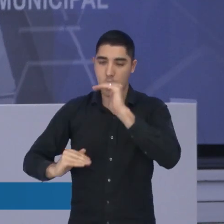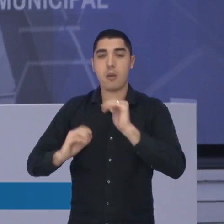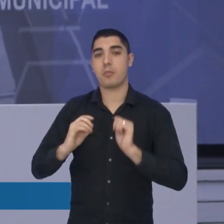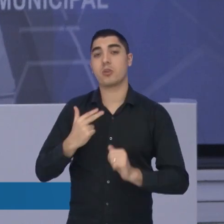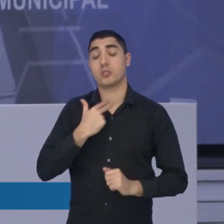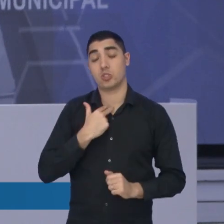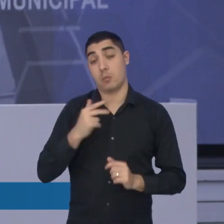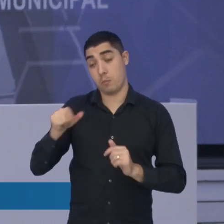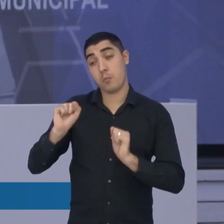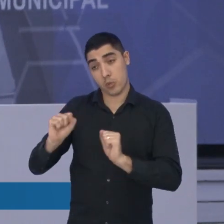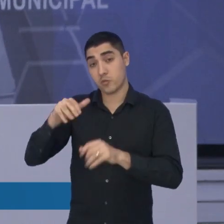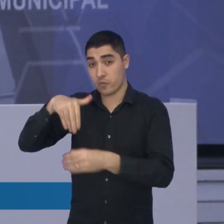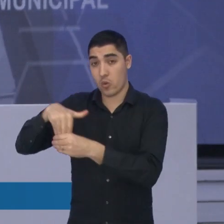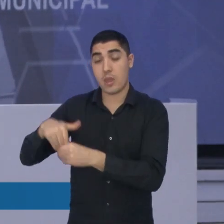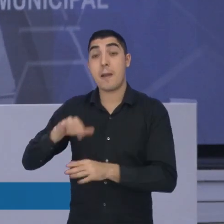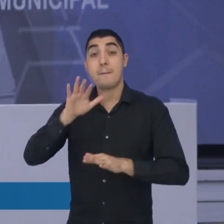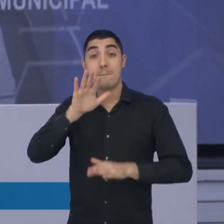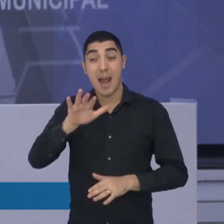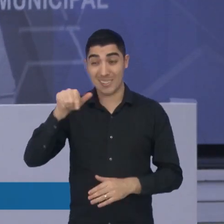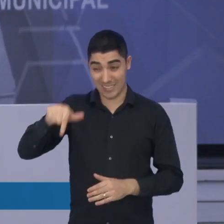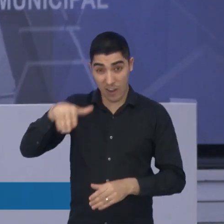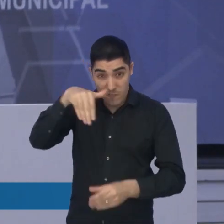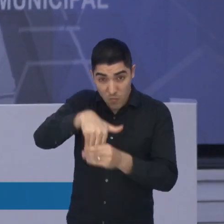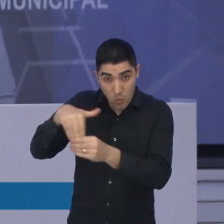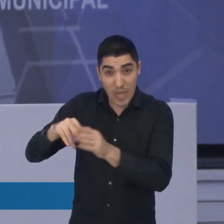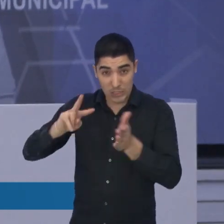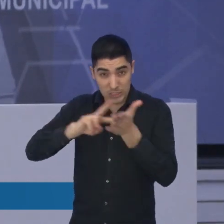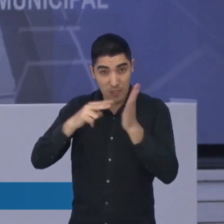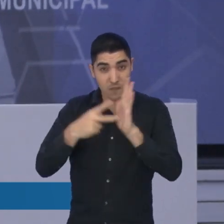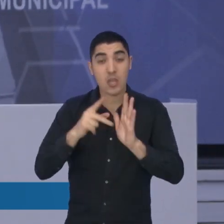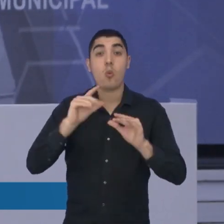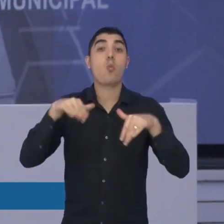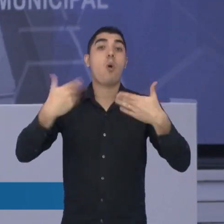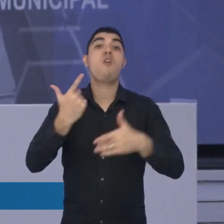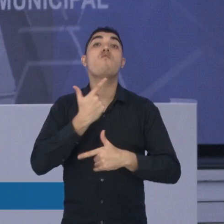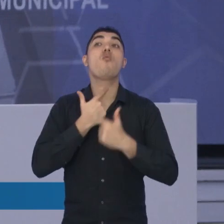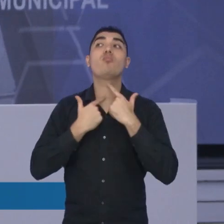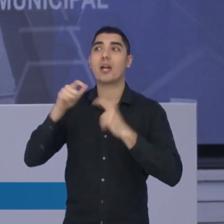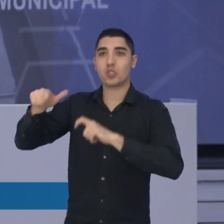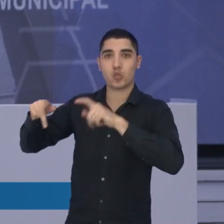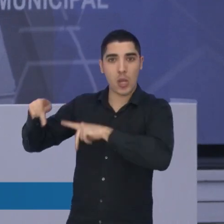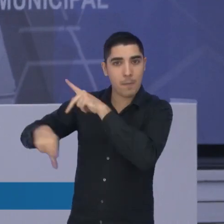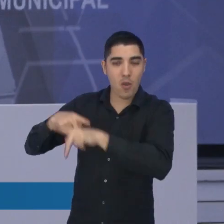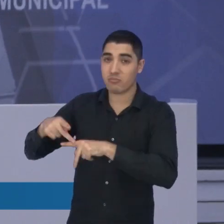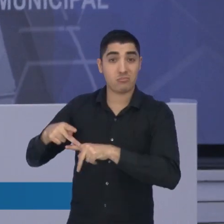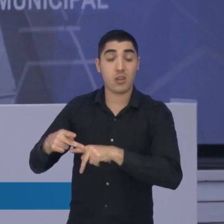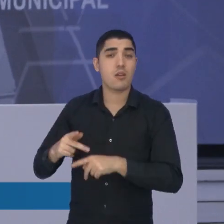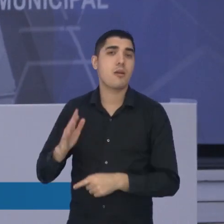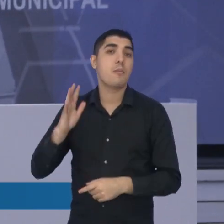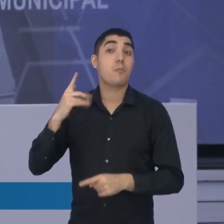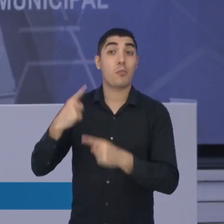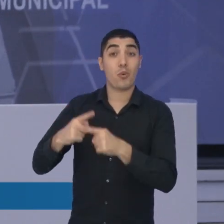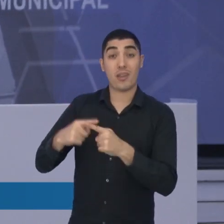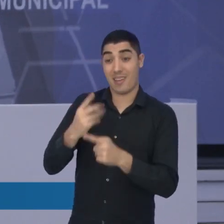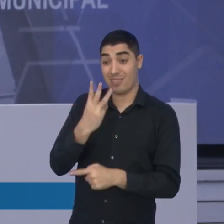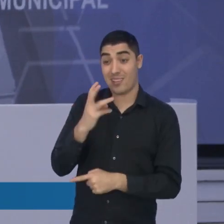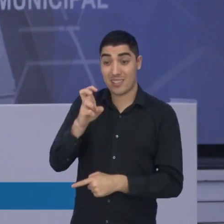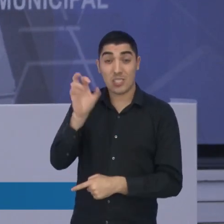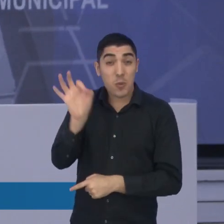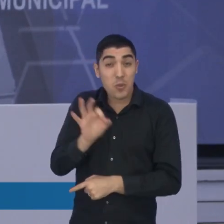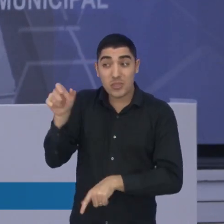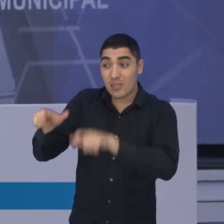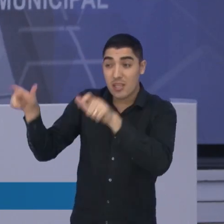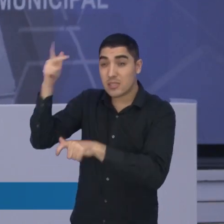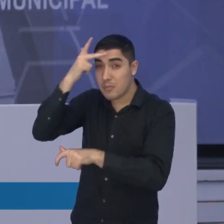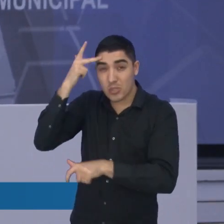podíamos dizer que as votações traduziam a vontade da maioria da população. Como os analfabetos eram 35% e a